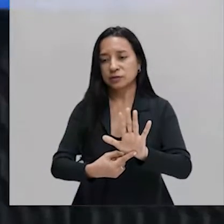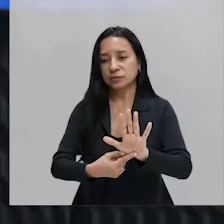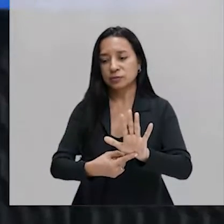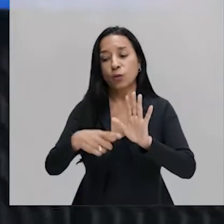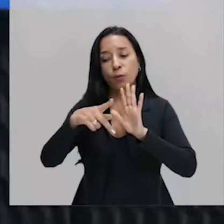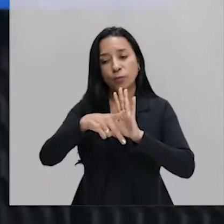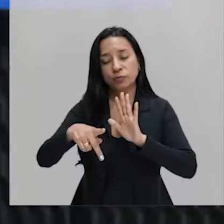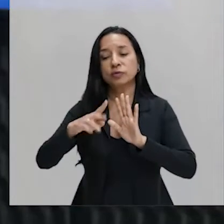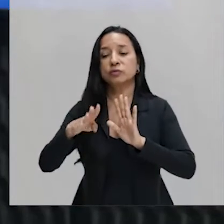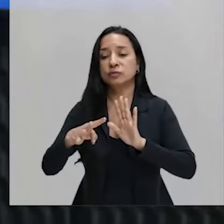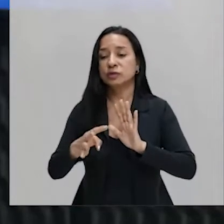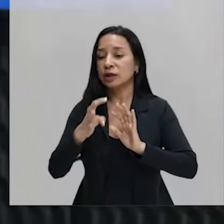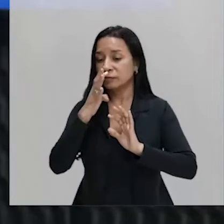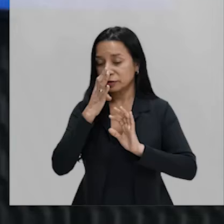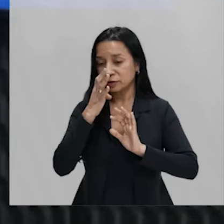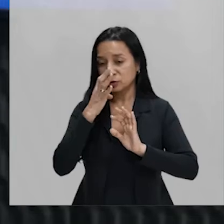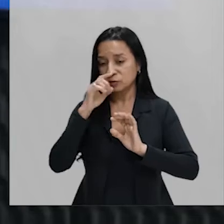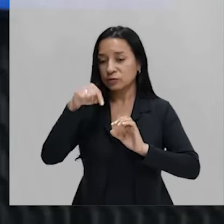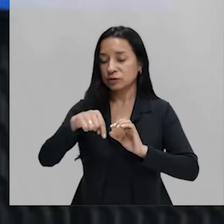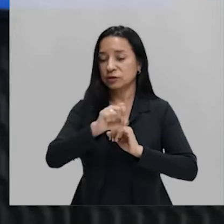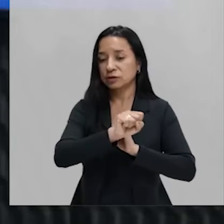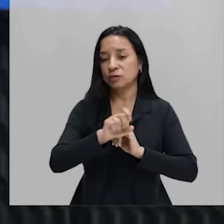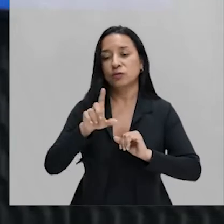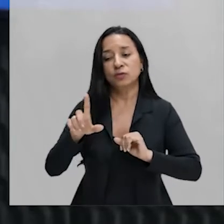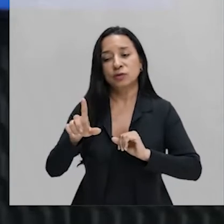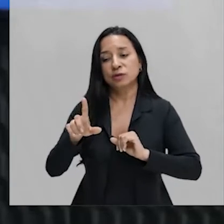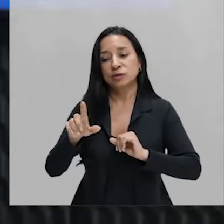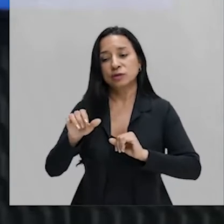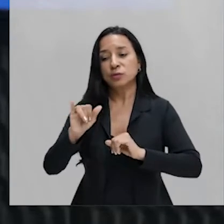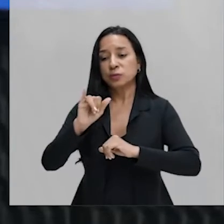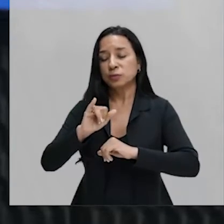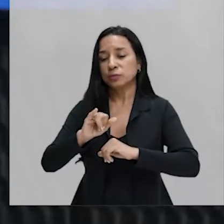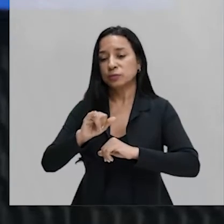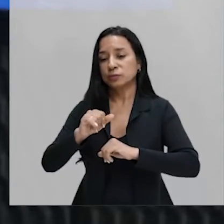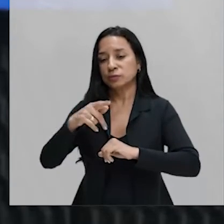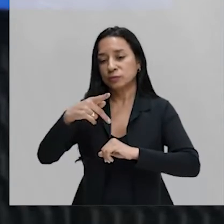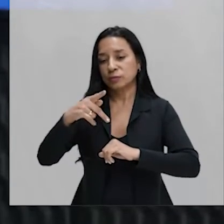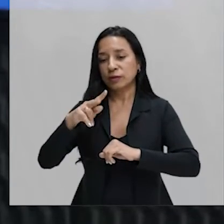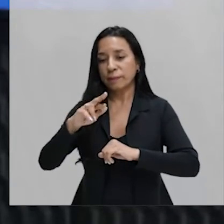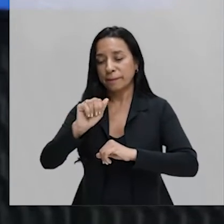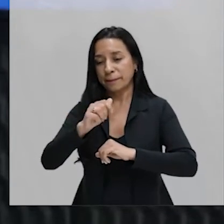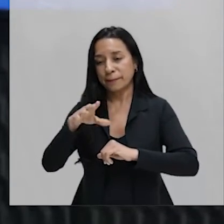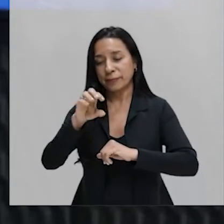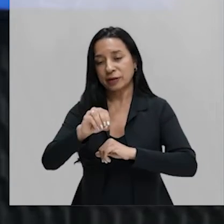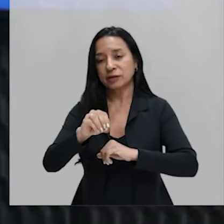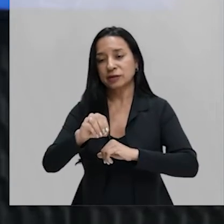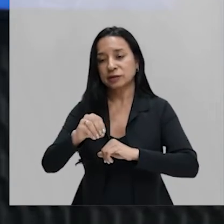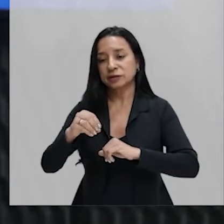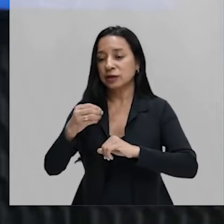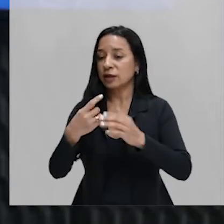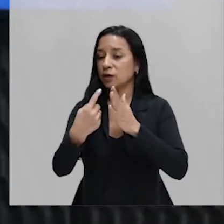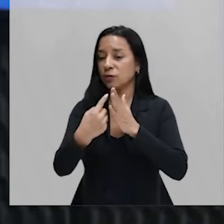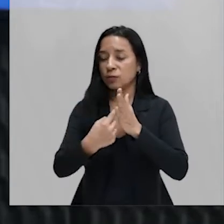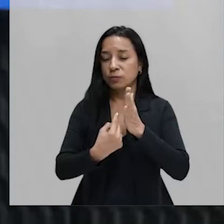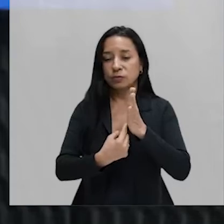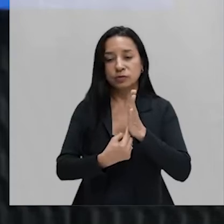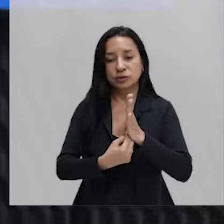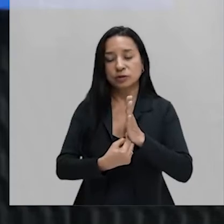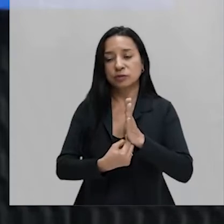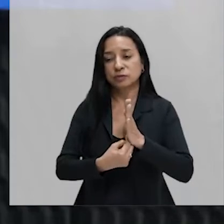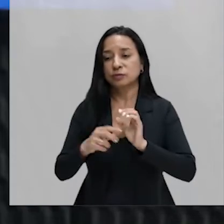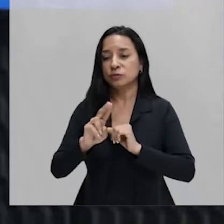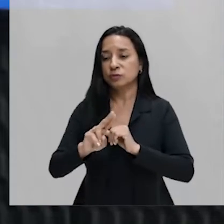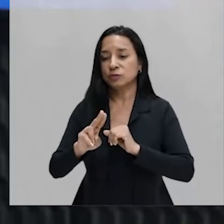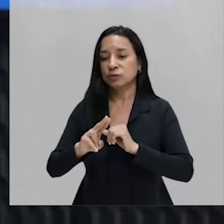o espetáculo do Galpão, inclusive aqui em São Luís, numa praça, num projeto que eles rodaram o Brasil inteiro, a gente chama de circulação ou